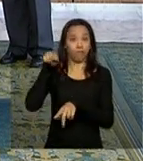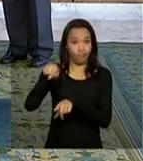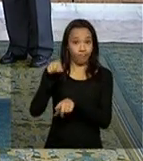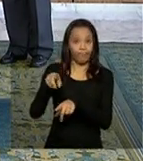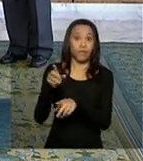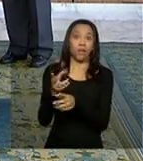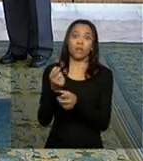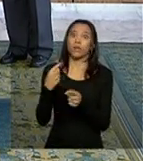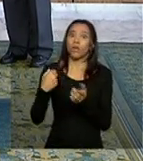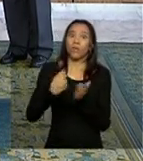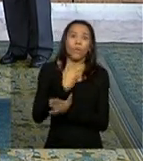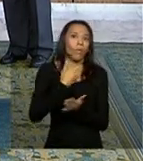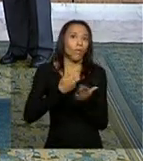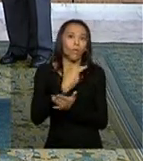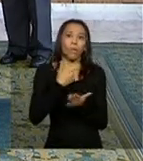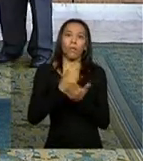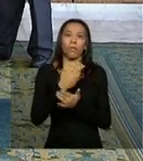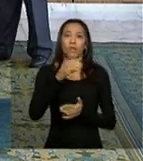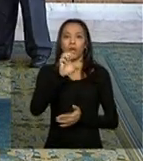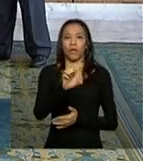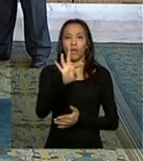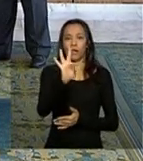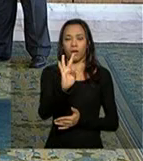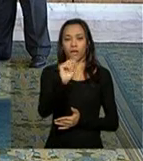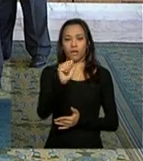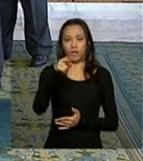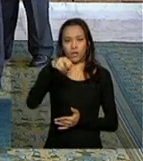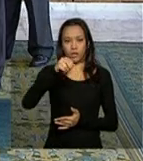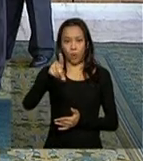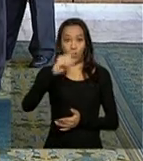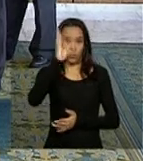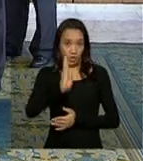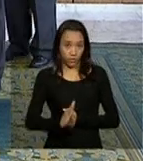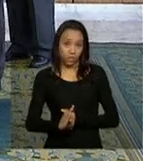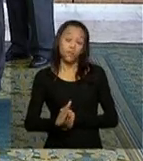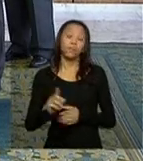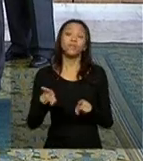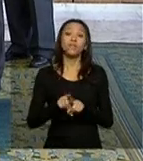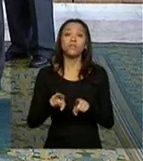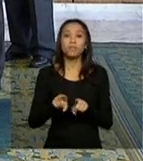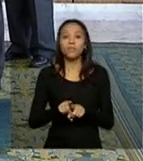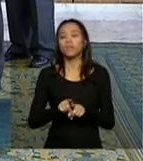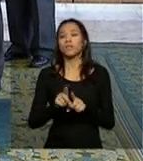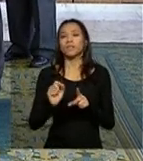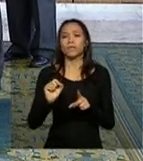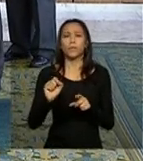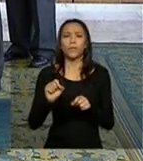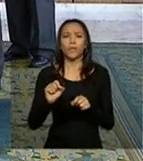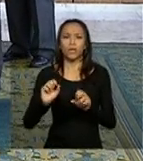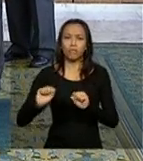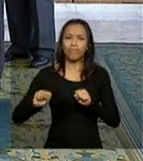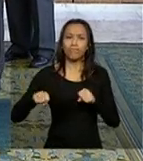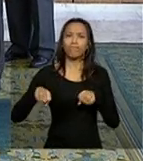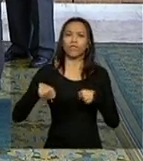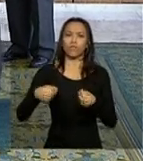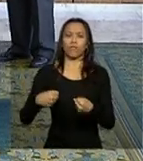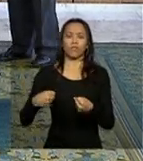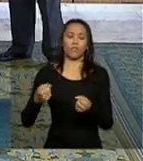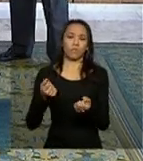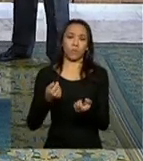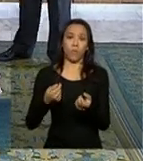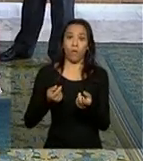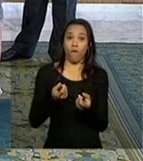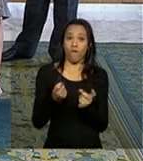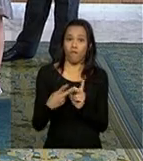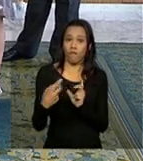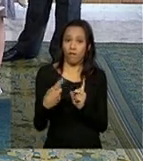consumidor do etanol brasileiro na União Europeia e importante aliado nos esforços para a criação de um mercado internacional